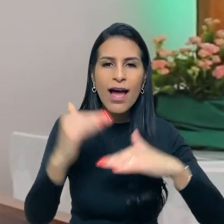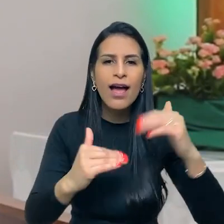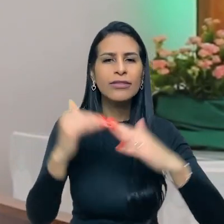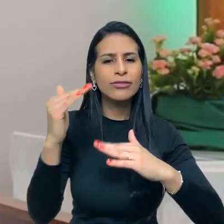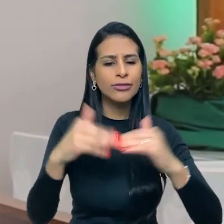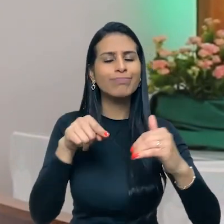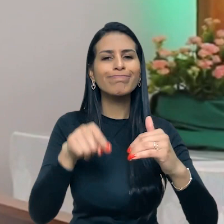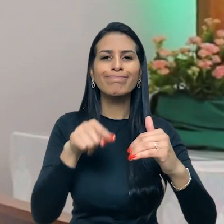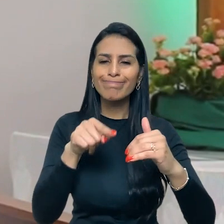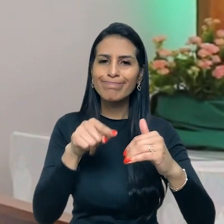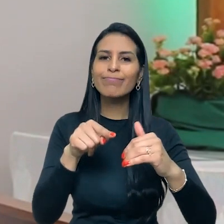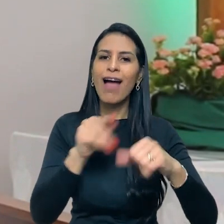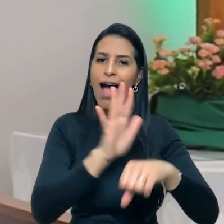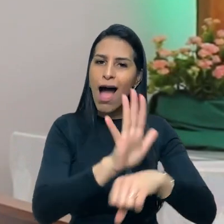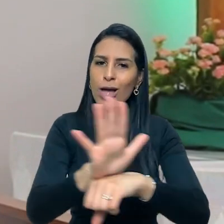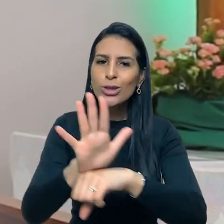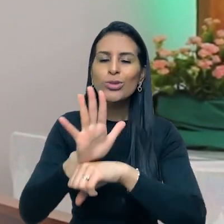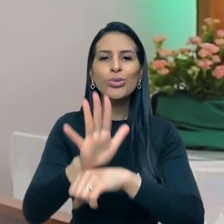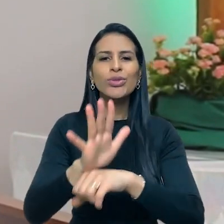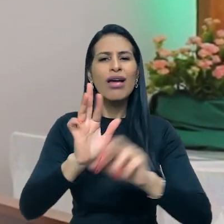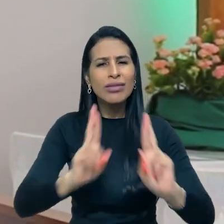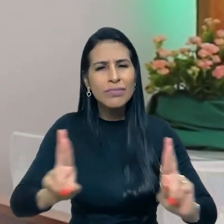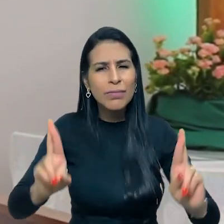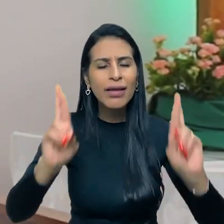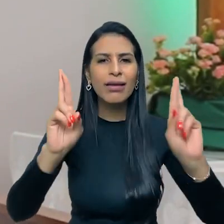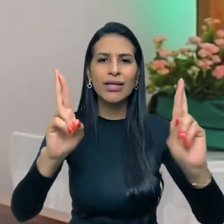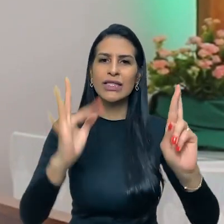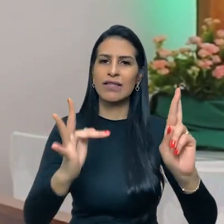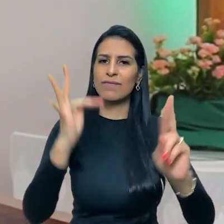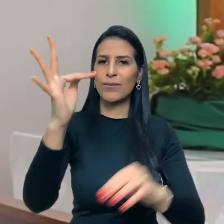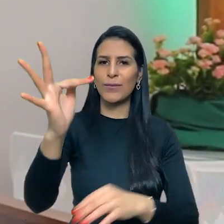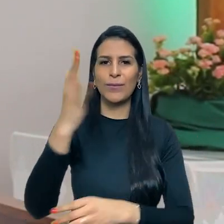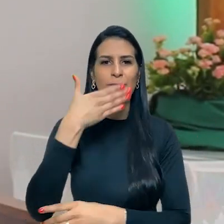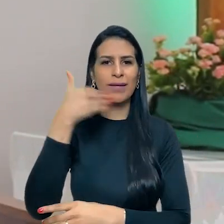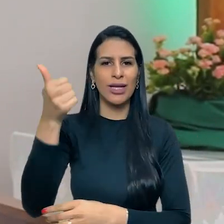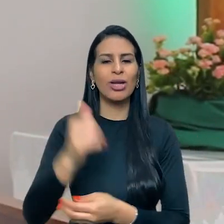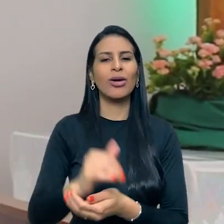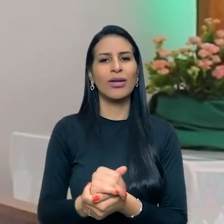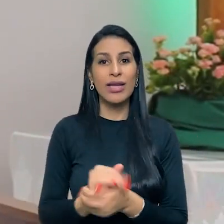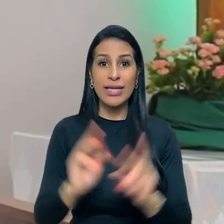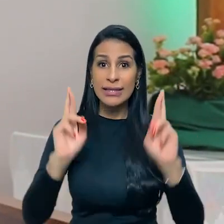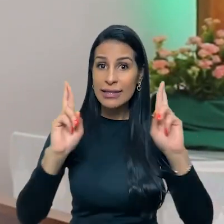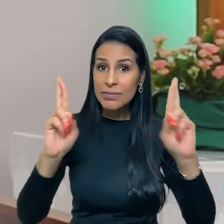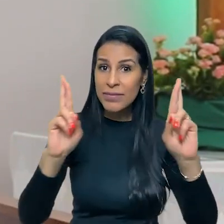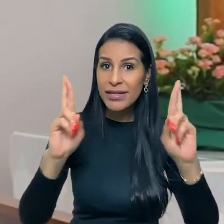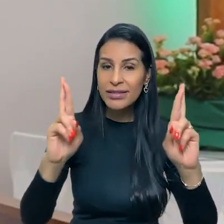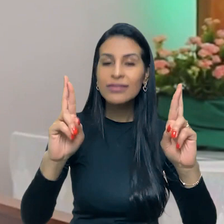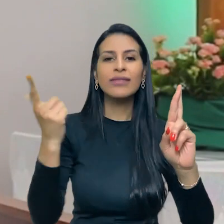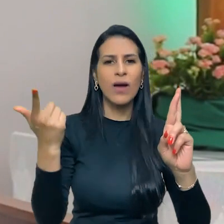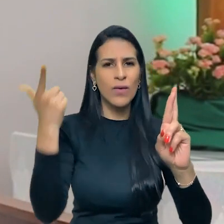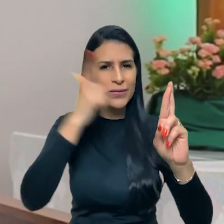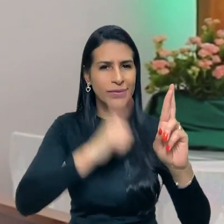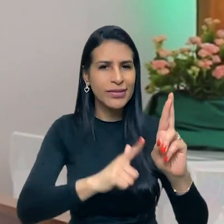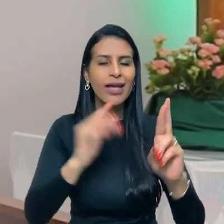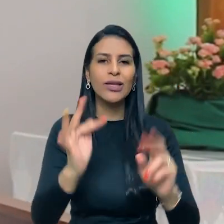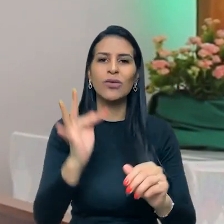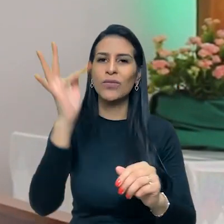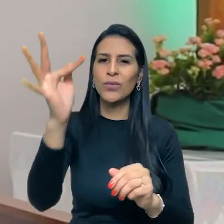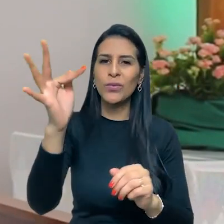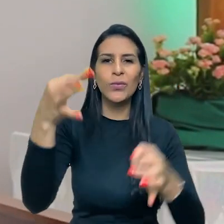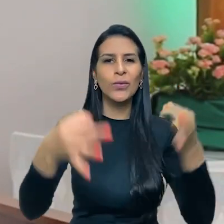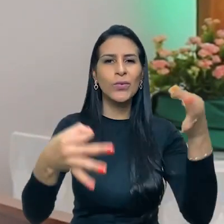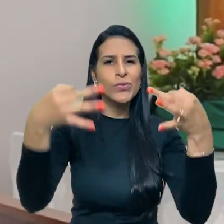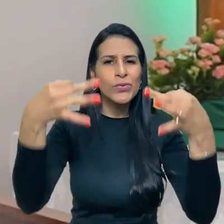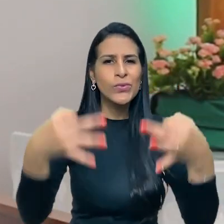vai ajudar para que se manifeste a esperança por dias melhores. A esperança permite projetar um